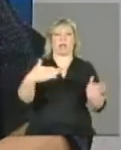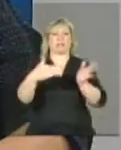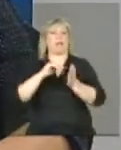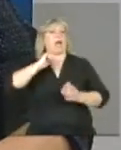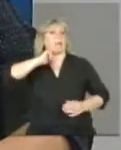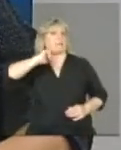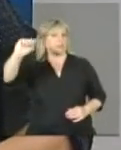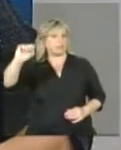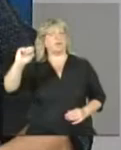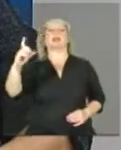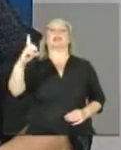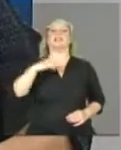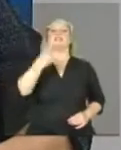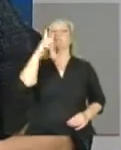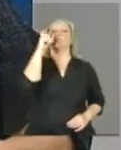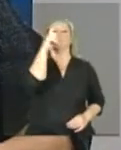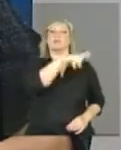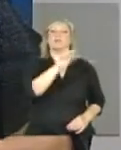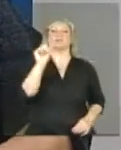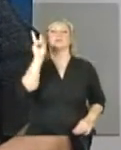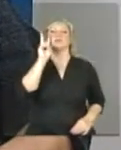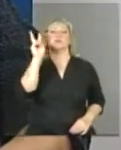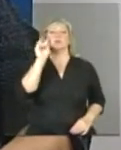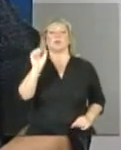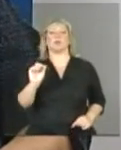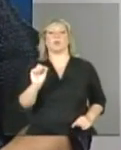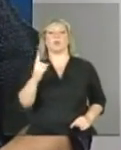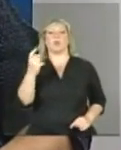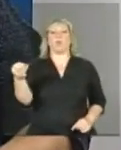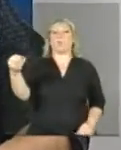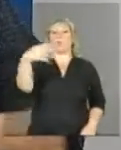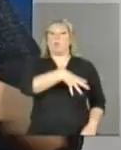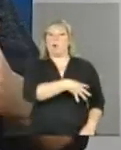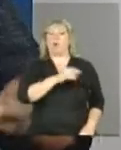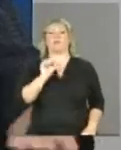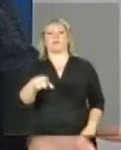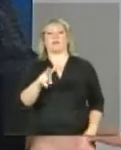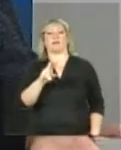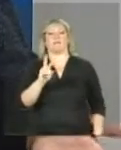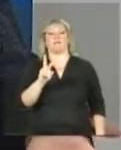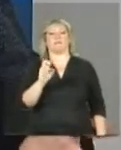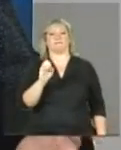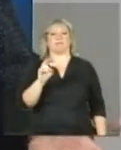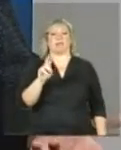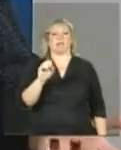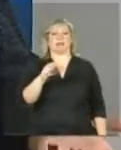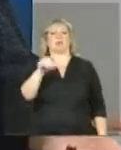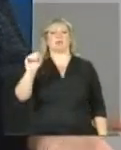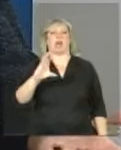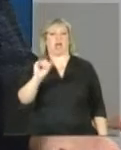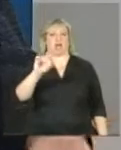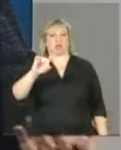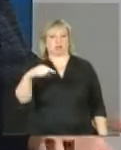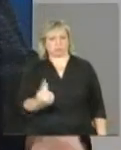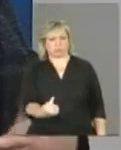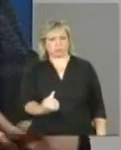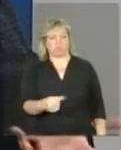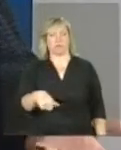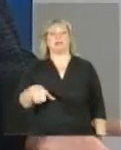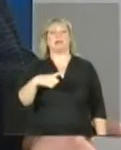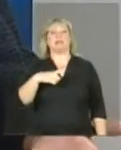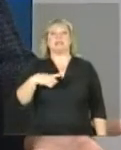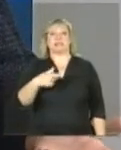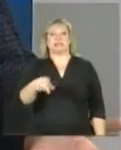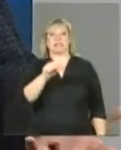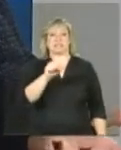dificuldade que foi afeta ao estabelecimento de uma nova versão do cadastro único cadastro único é um sistema né também é um sistema a gente diz que